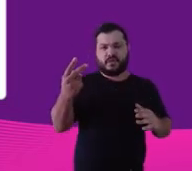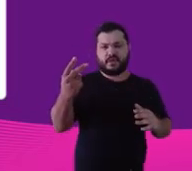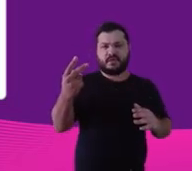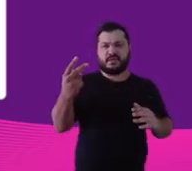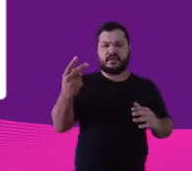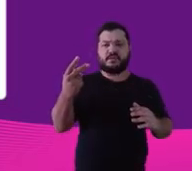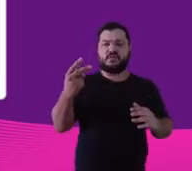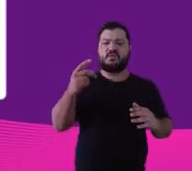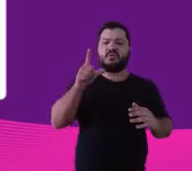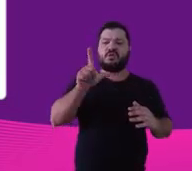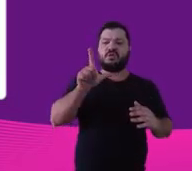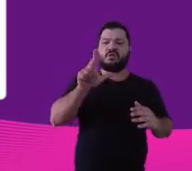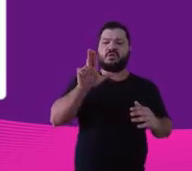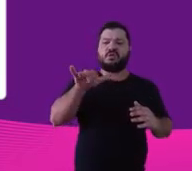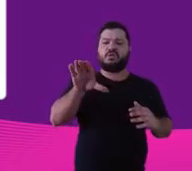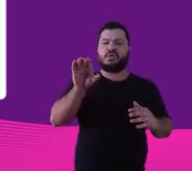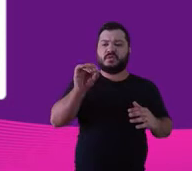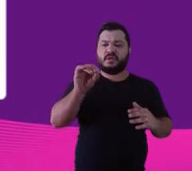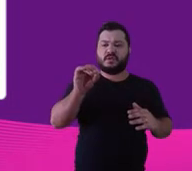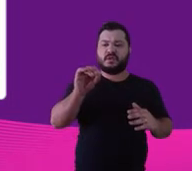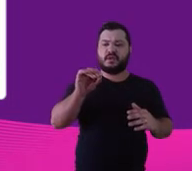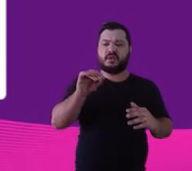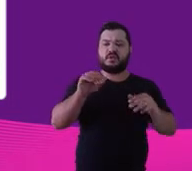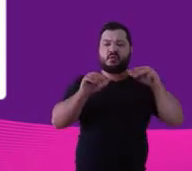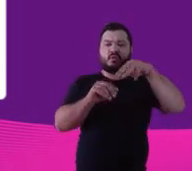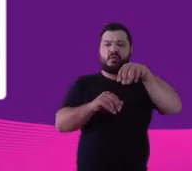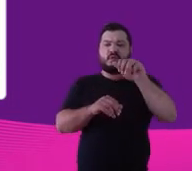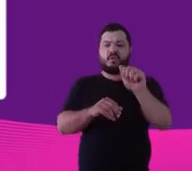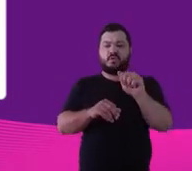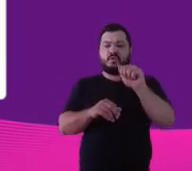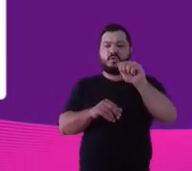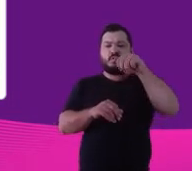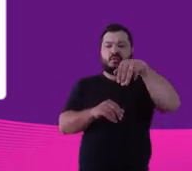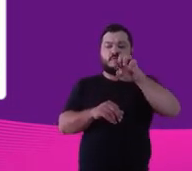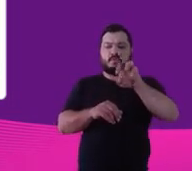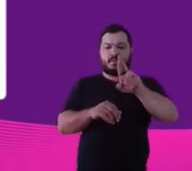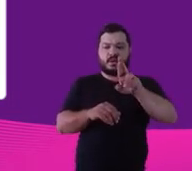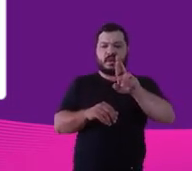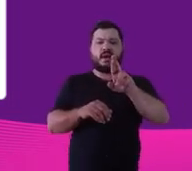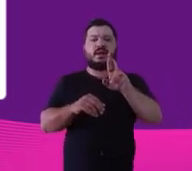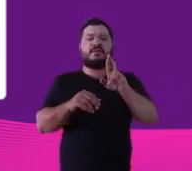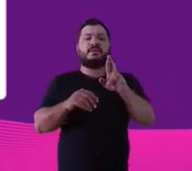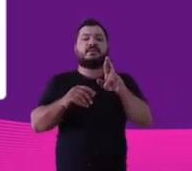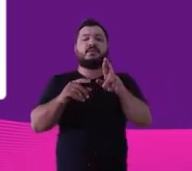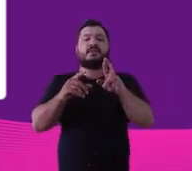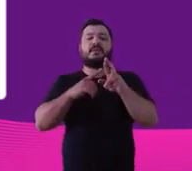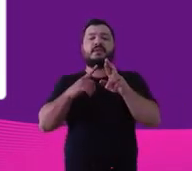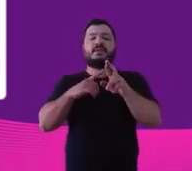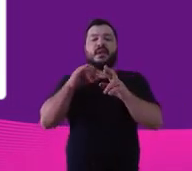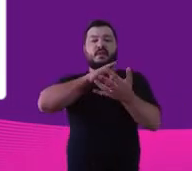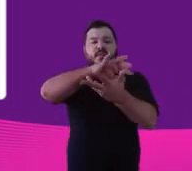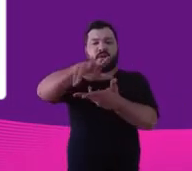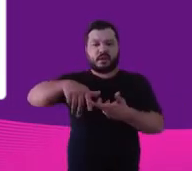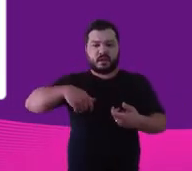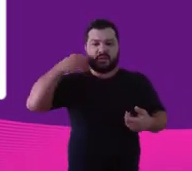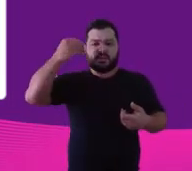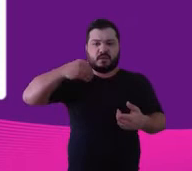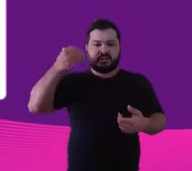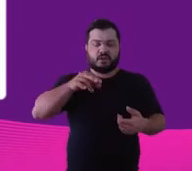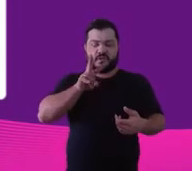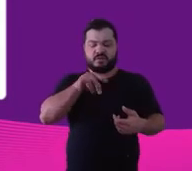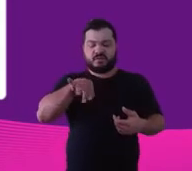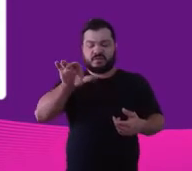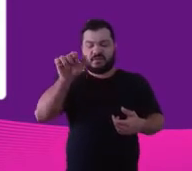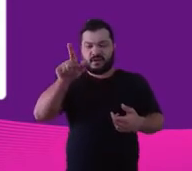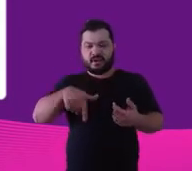era Luciano Costa do Caio foi agora atualizado na internet tomar número de Siena é um